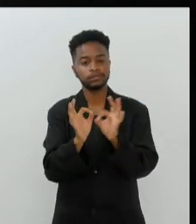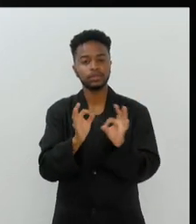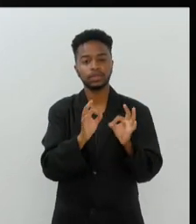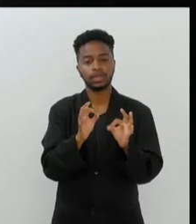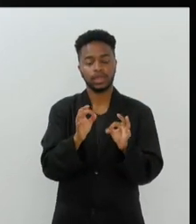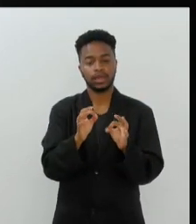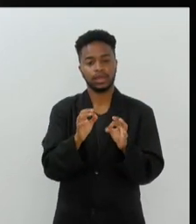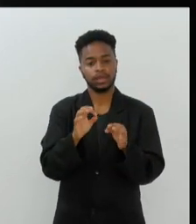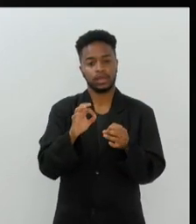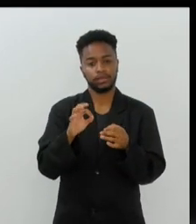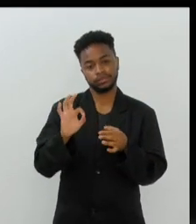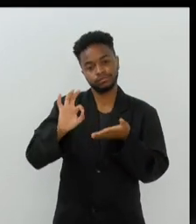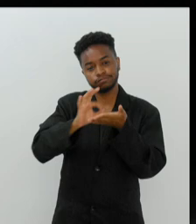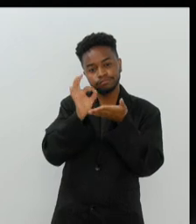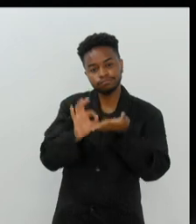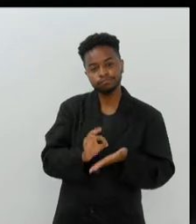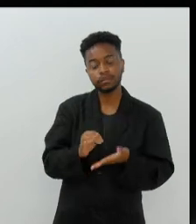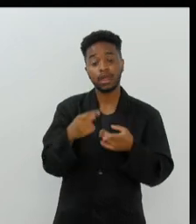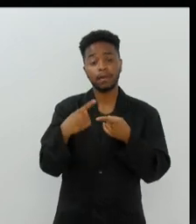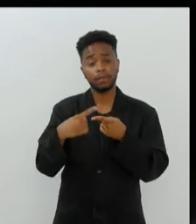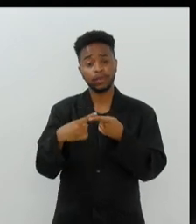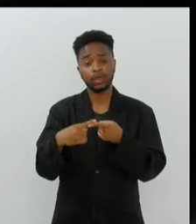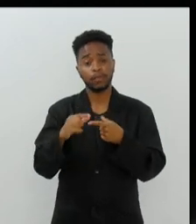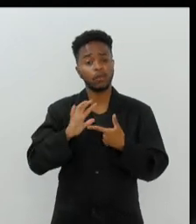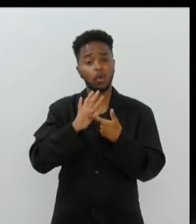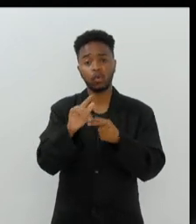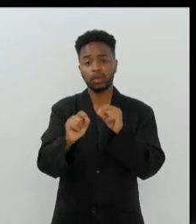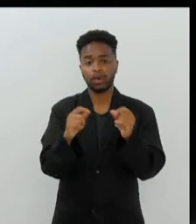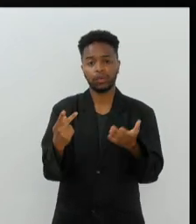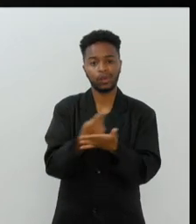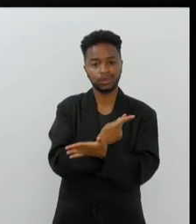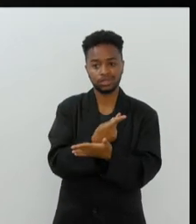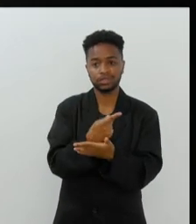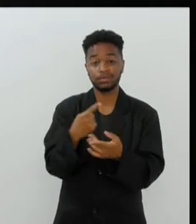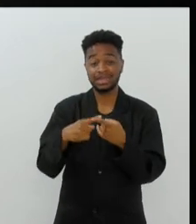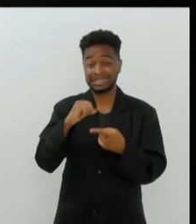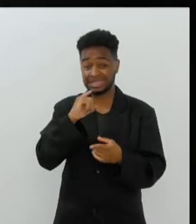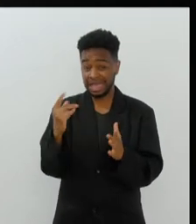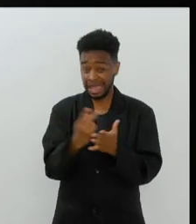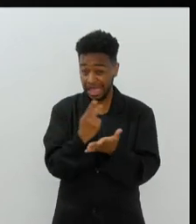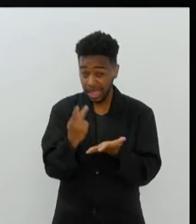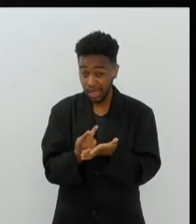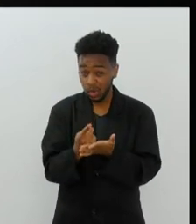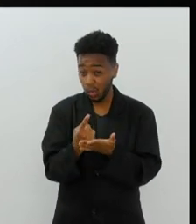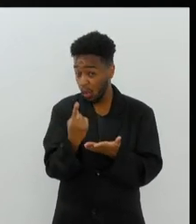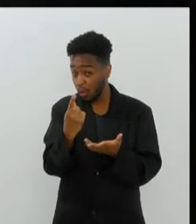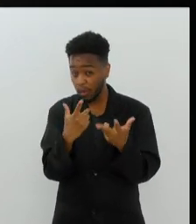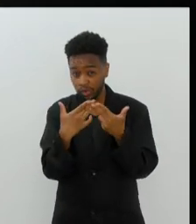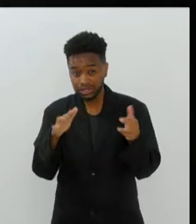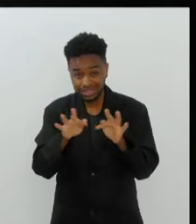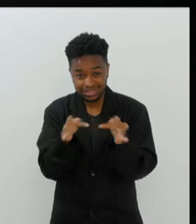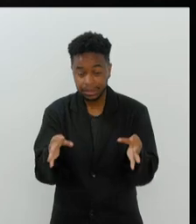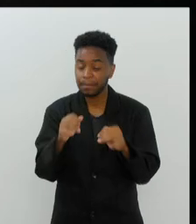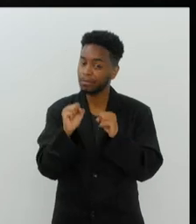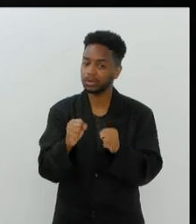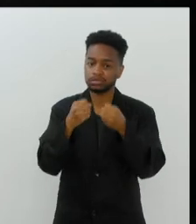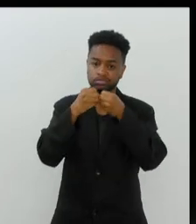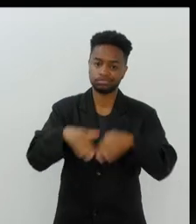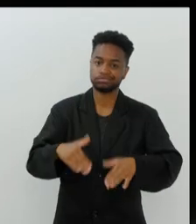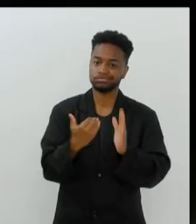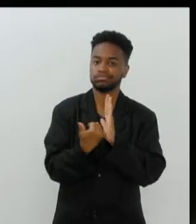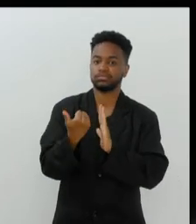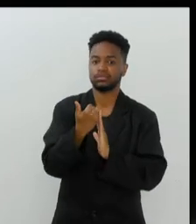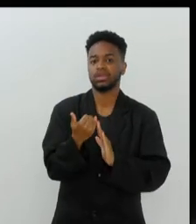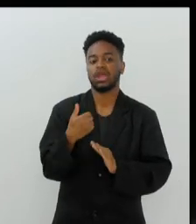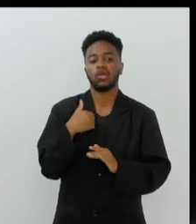melhor, confeccionando a fantasia, né, por conta do que vai acontecer na É. avenida. Um pequeno erro pode ser Sim, fatal, né?